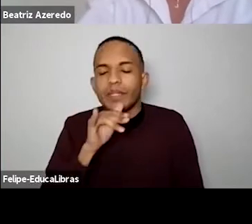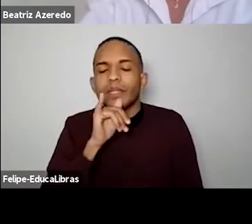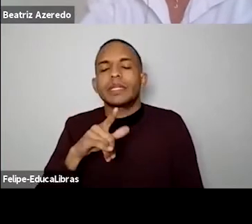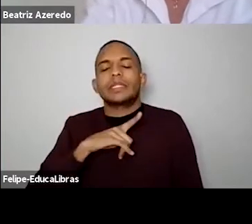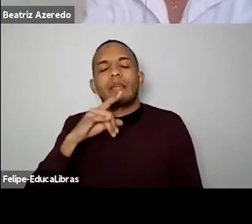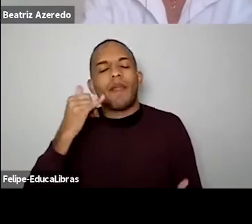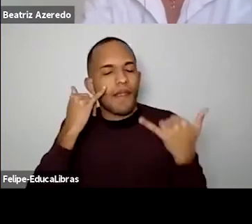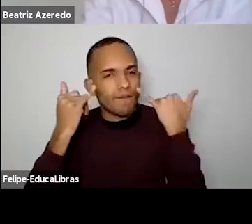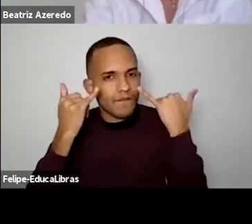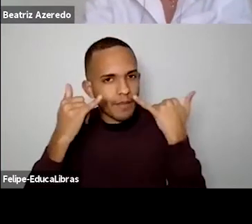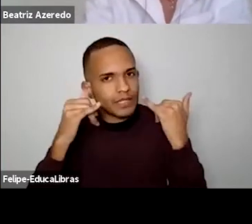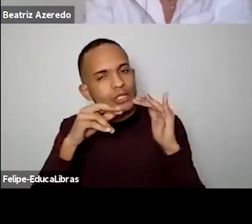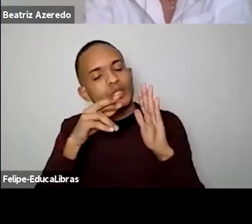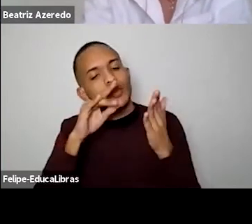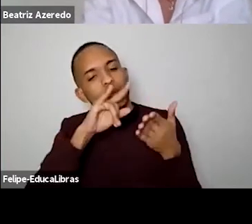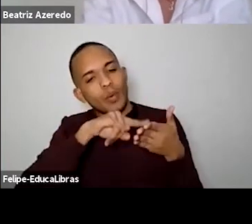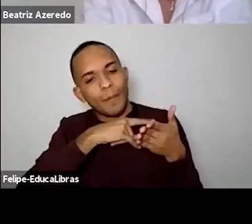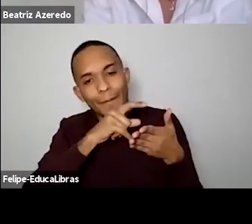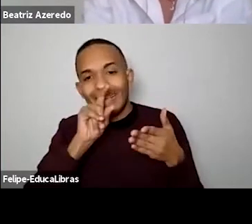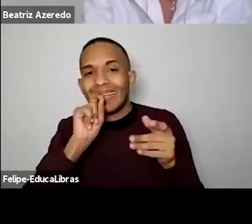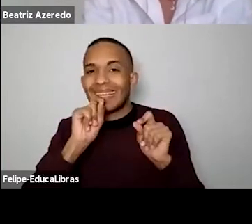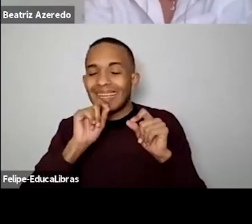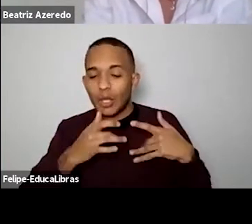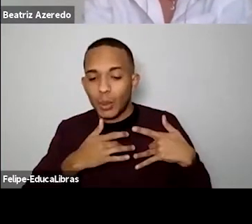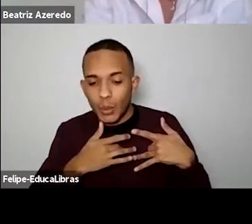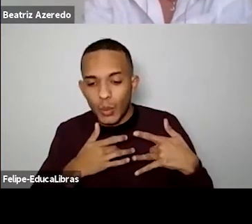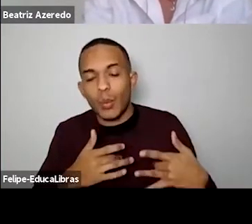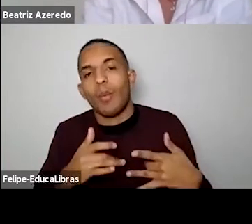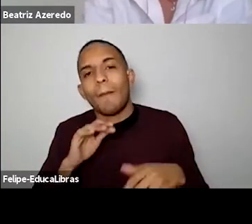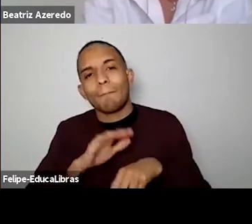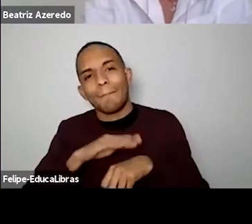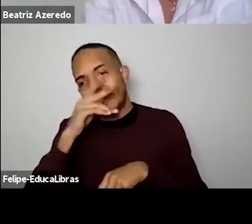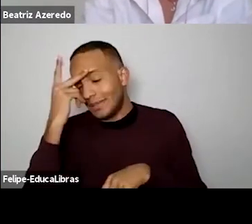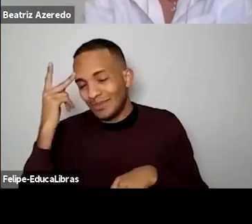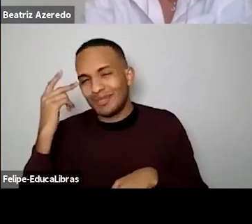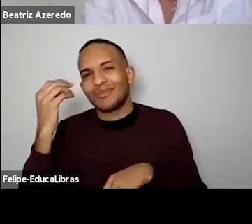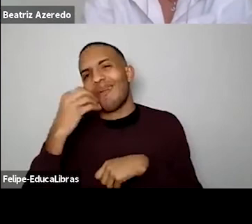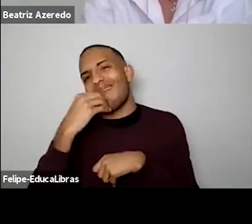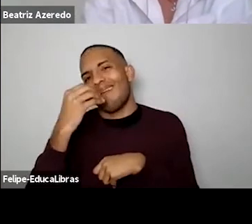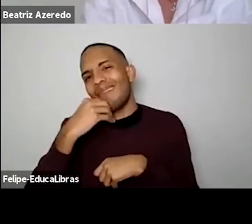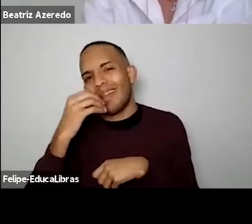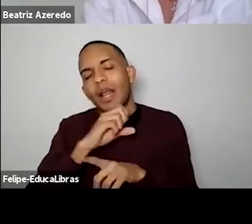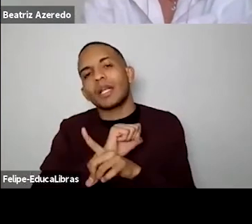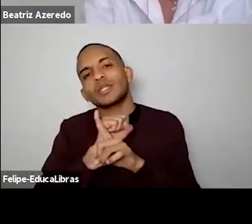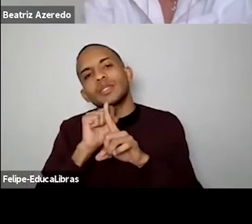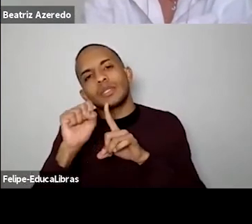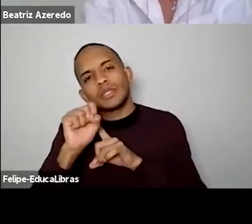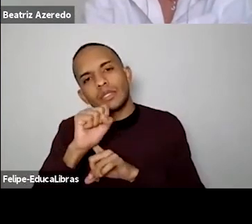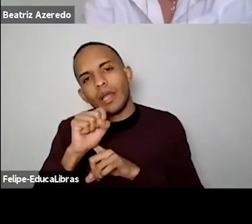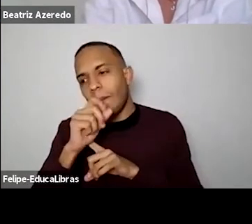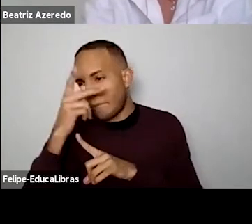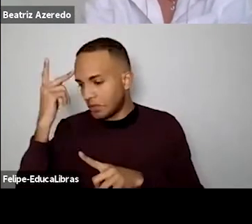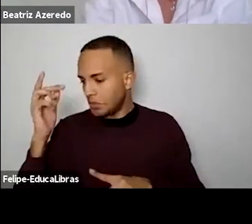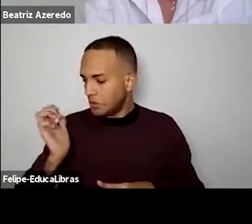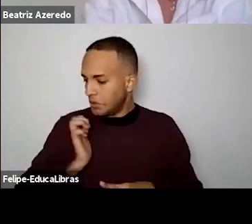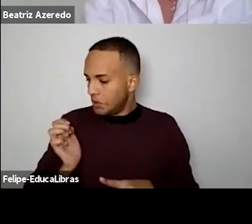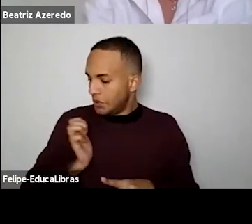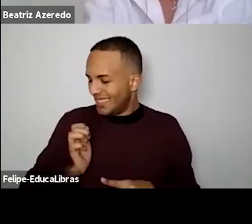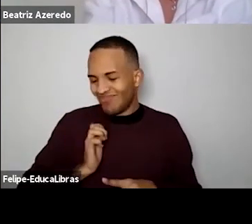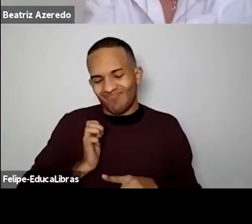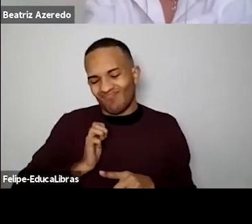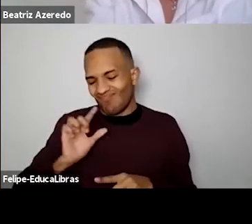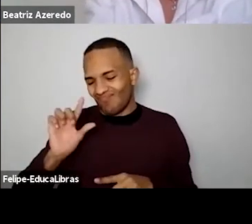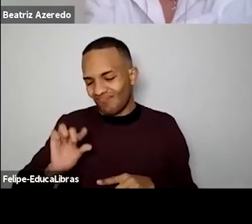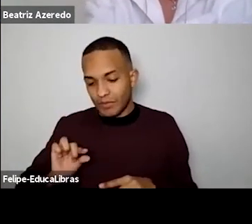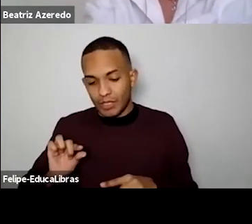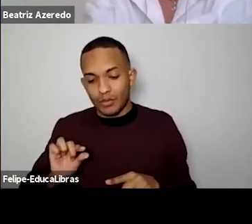documento, é justamente falando que quem doa mais são pessoas que estão em vulnerabilidade social, mais do que as pessoas que têm recursos financeiros,